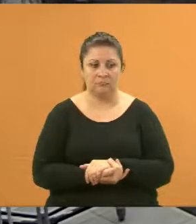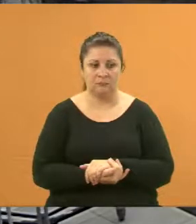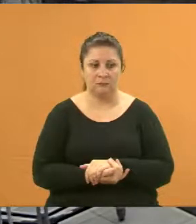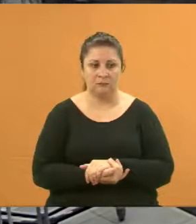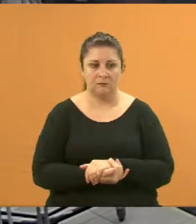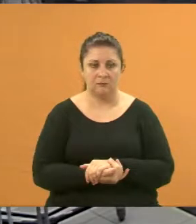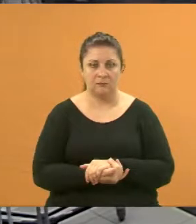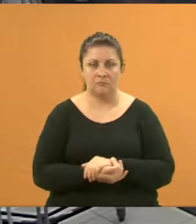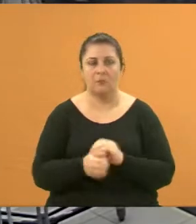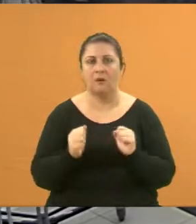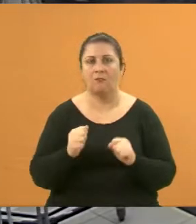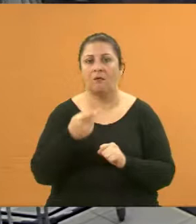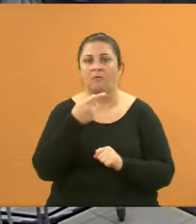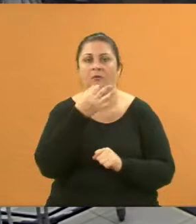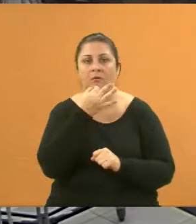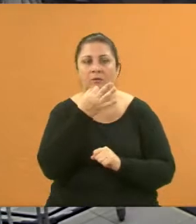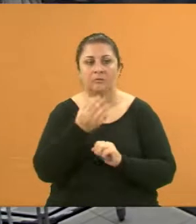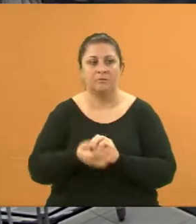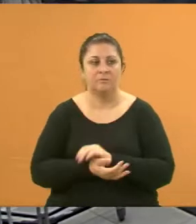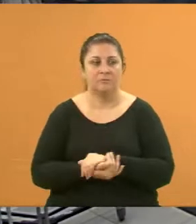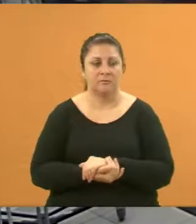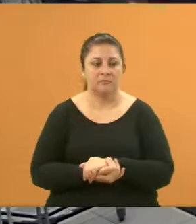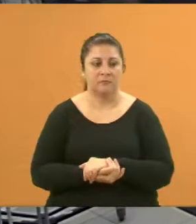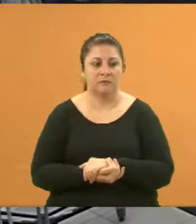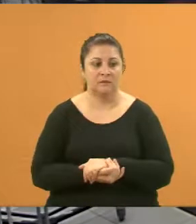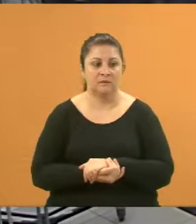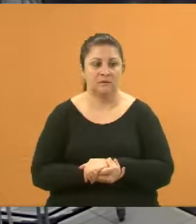O projeto está em discussão.